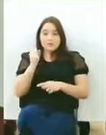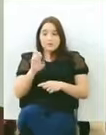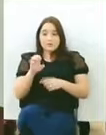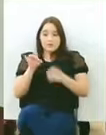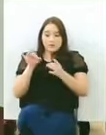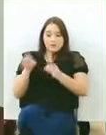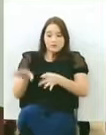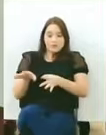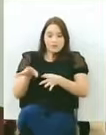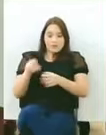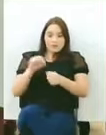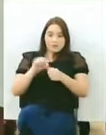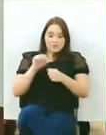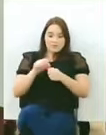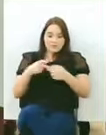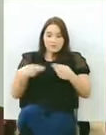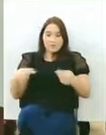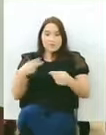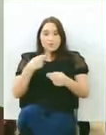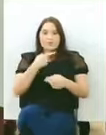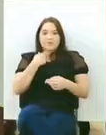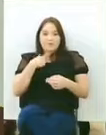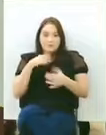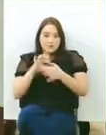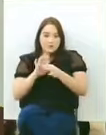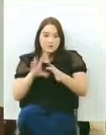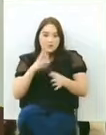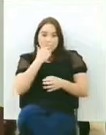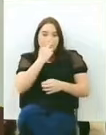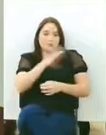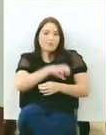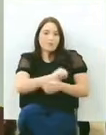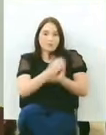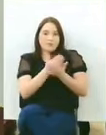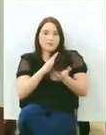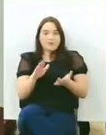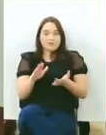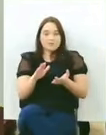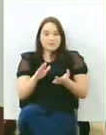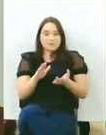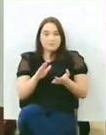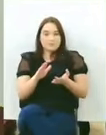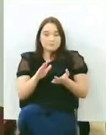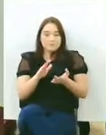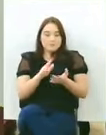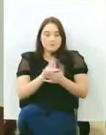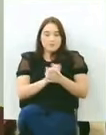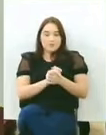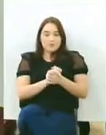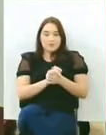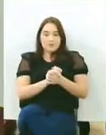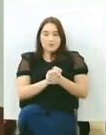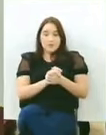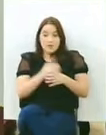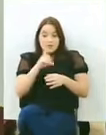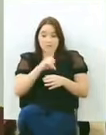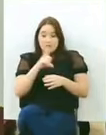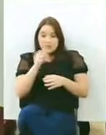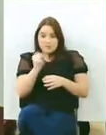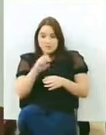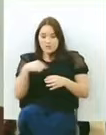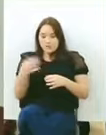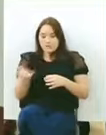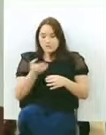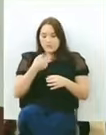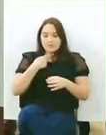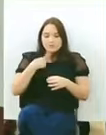de fazer espontaneamente, o amor acaba. Mas a espontaneidade, ela não deixa o amor